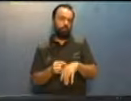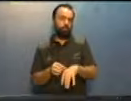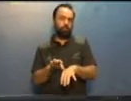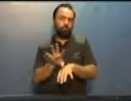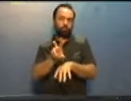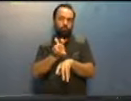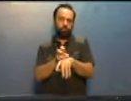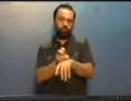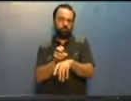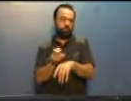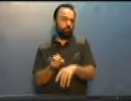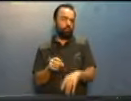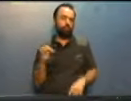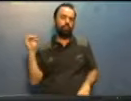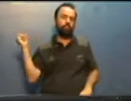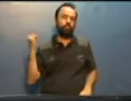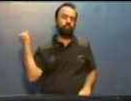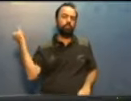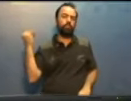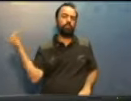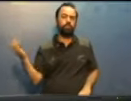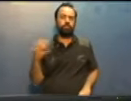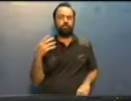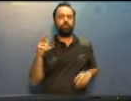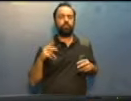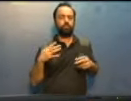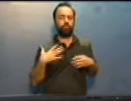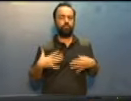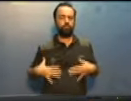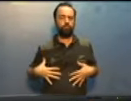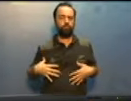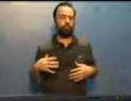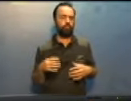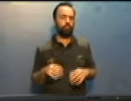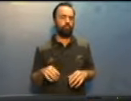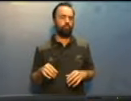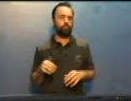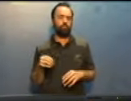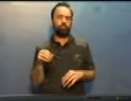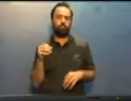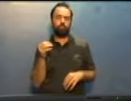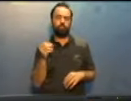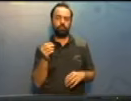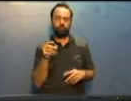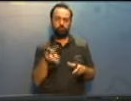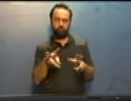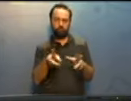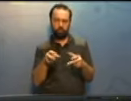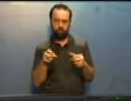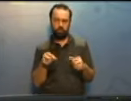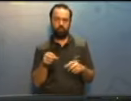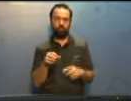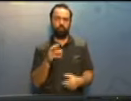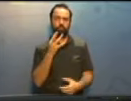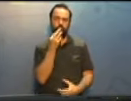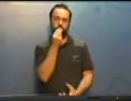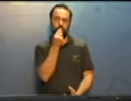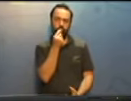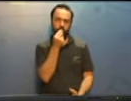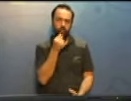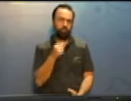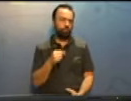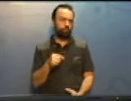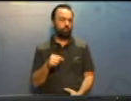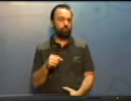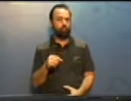O paladar ele é muito importante para o nosso corpo humano. Por quê? Ele permite a gente reconhecer os sabores, aquilo que está ruim, aquilo que é bom, aquilo